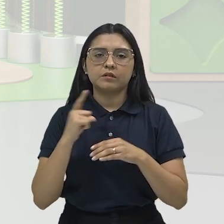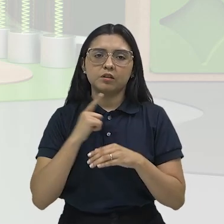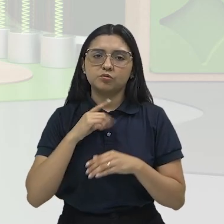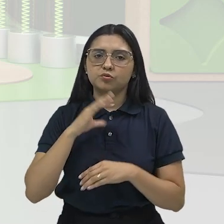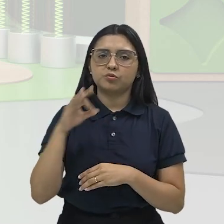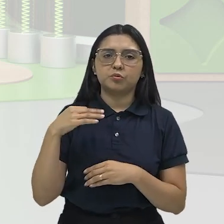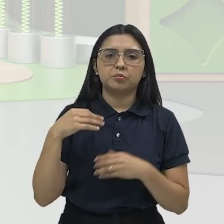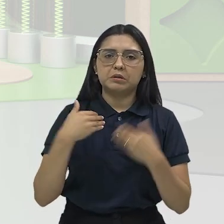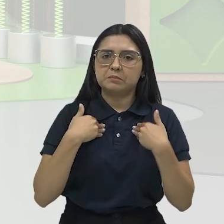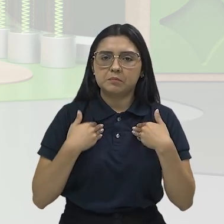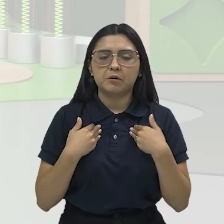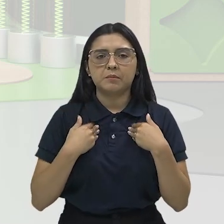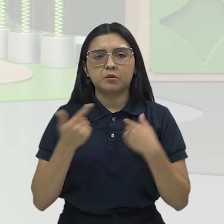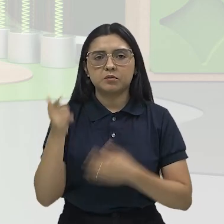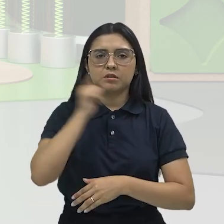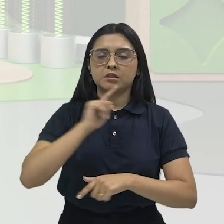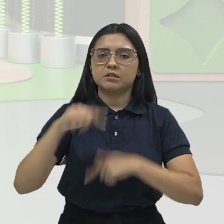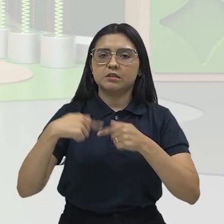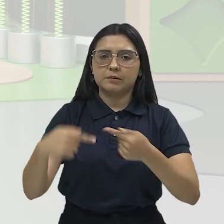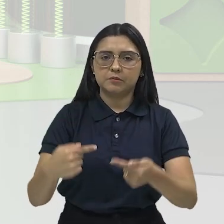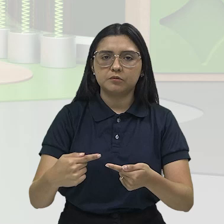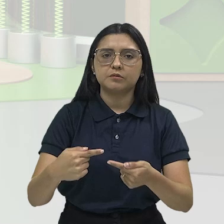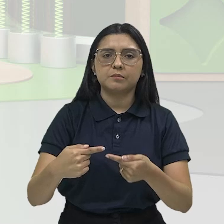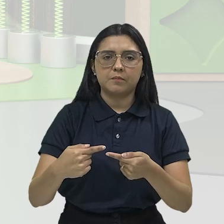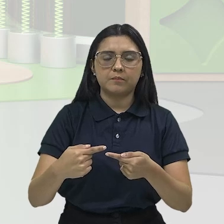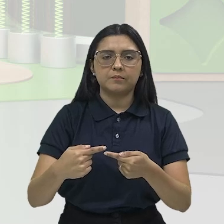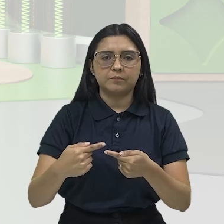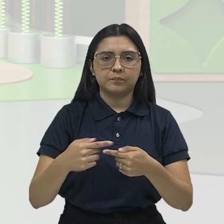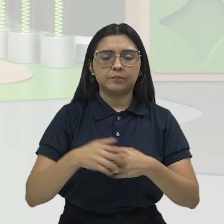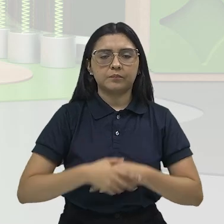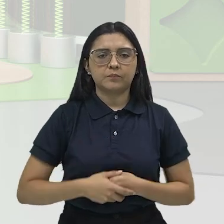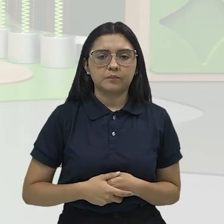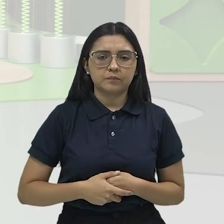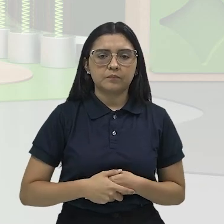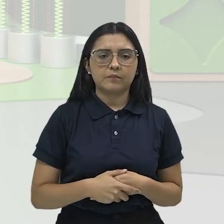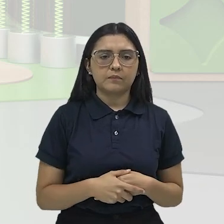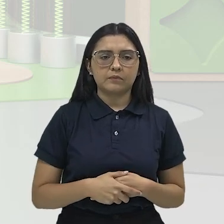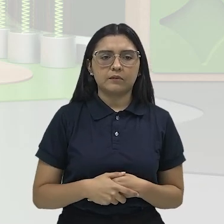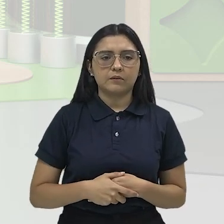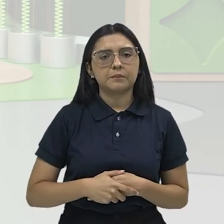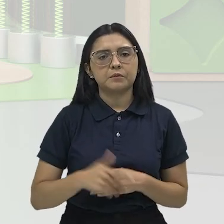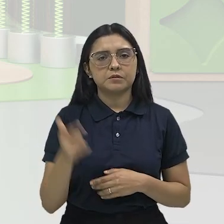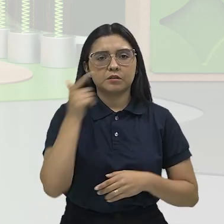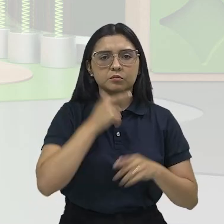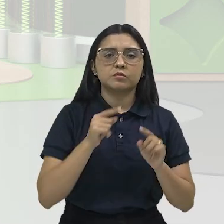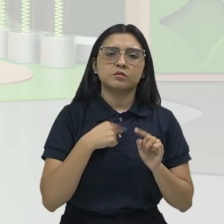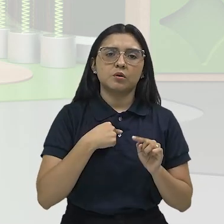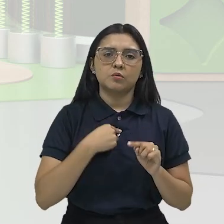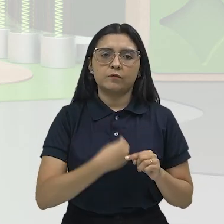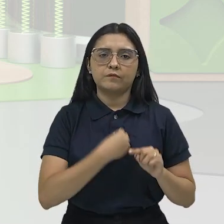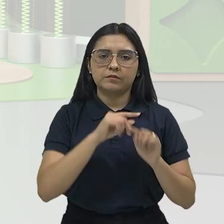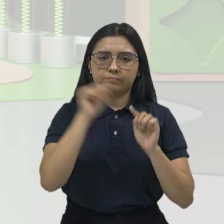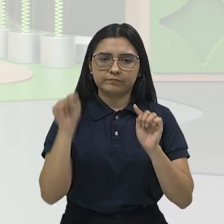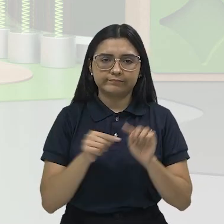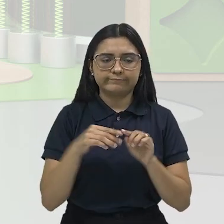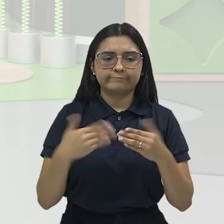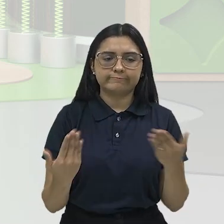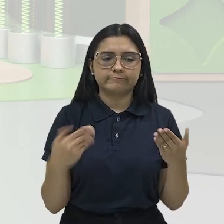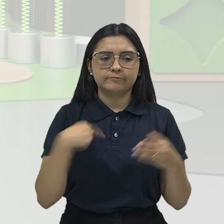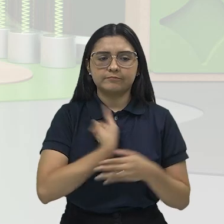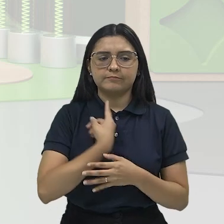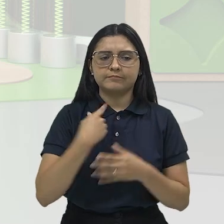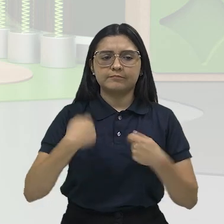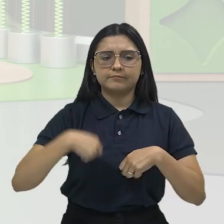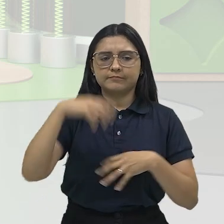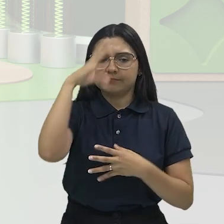vivo para se reproduzir, para gerar, né, ou seguir com seu ciclo de vida. E aí, nesse momento que a gente precisa